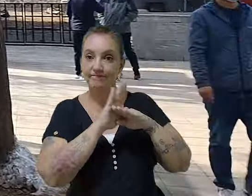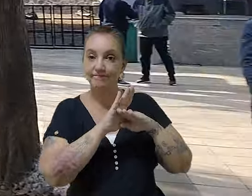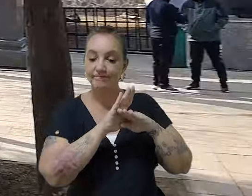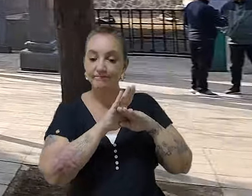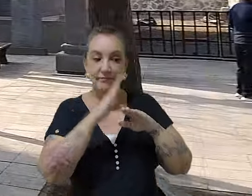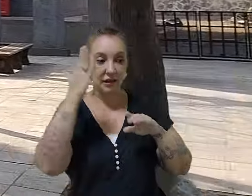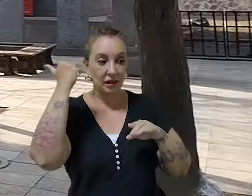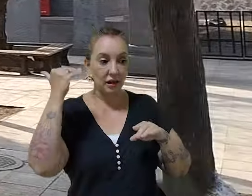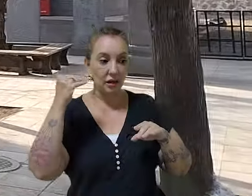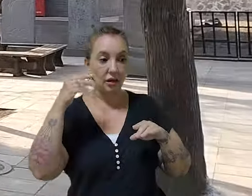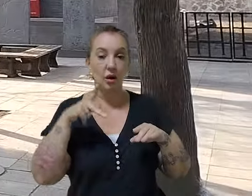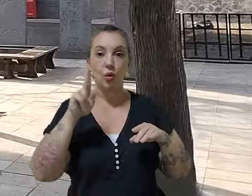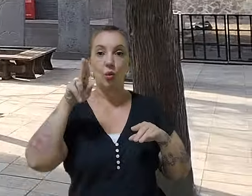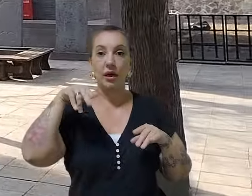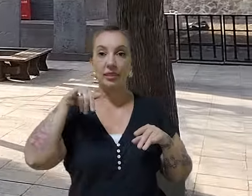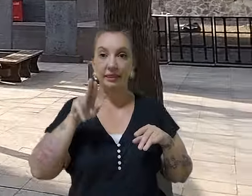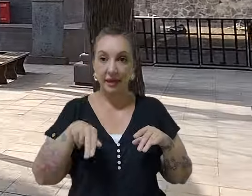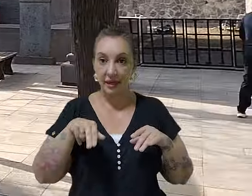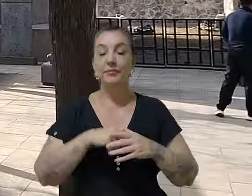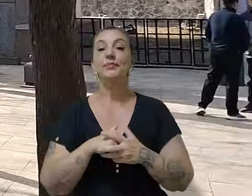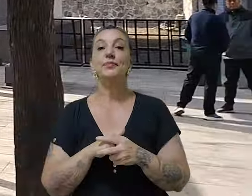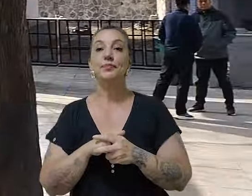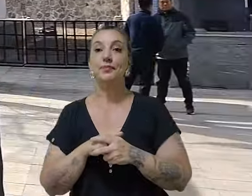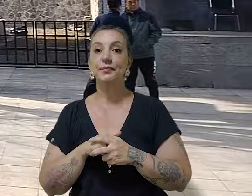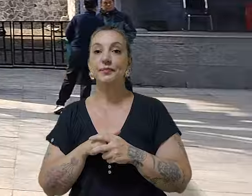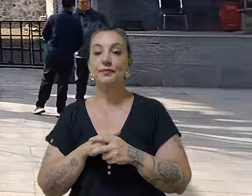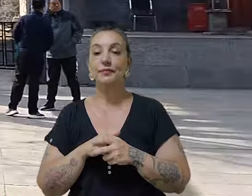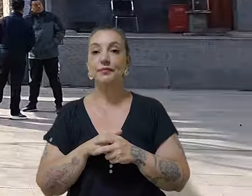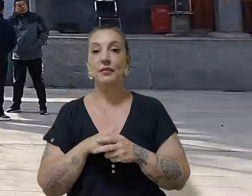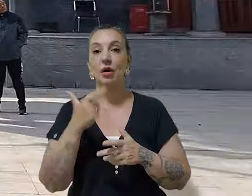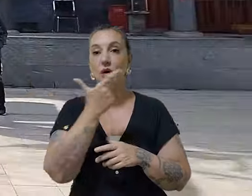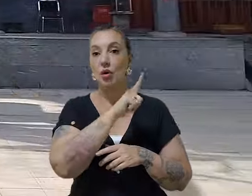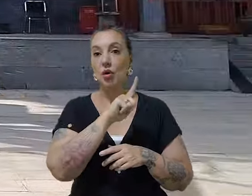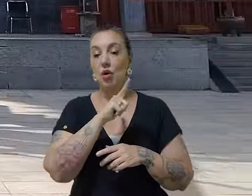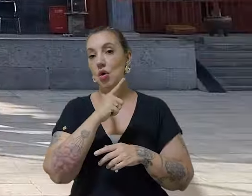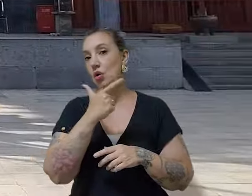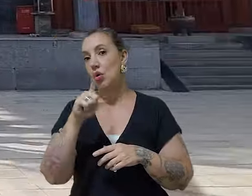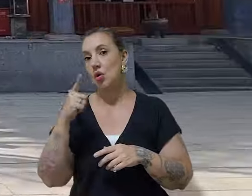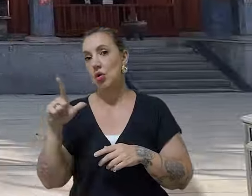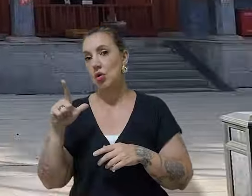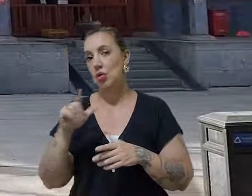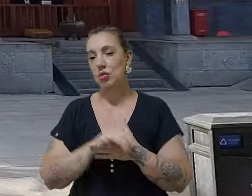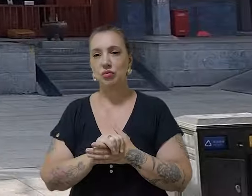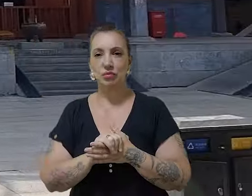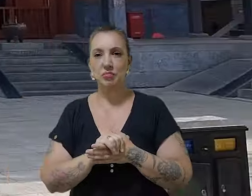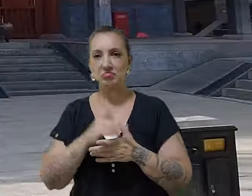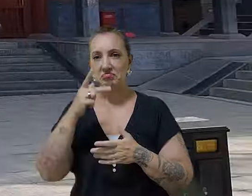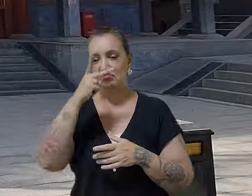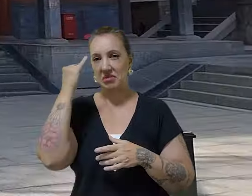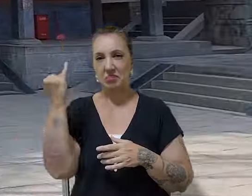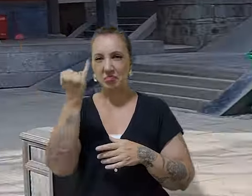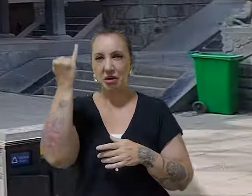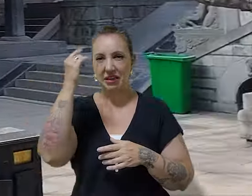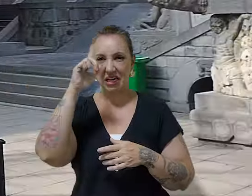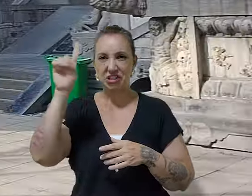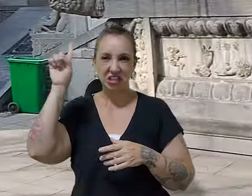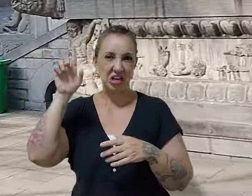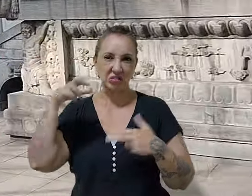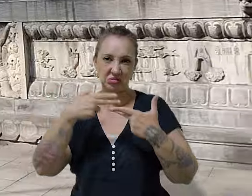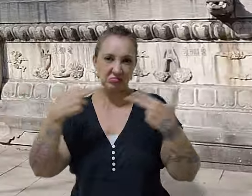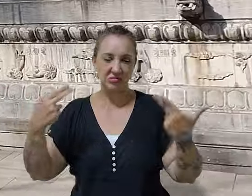dedicado a Kuan Yin. Tem outros salões aqui dedicado a outros bodhisattvas. E a gente tem